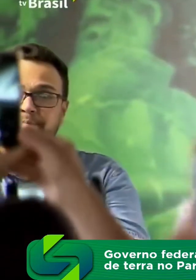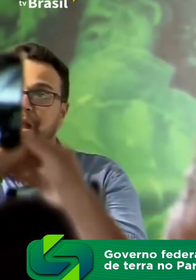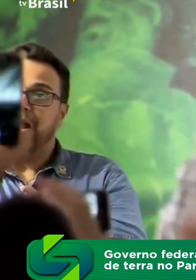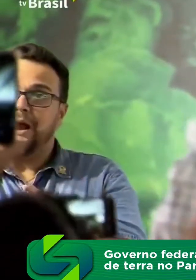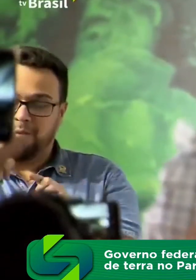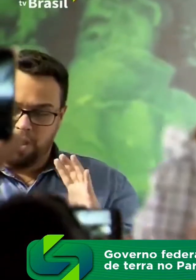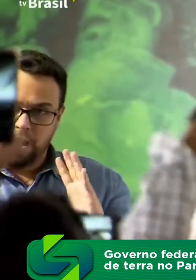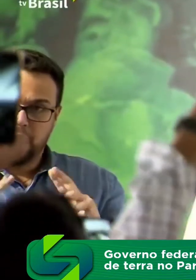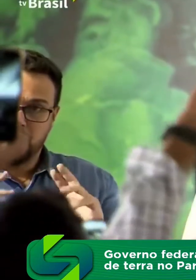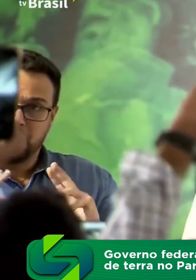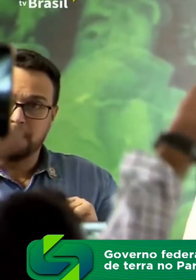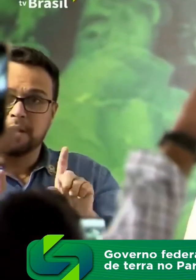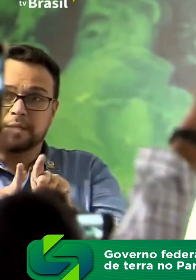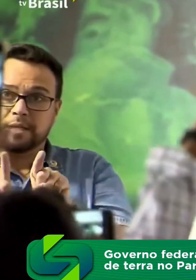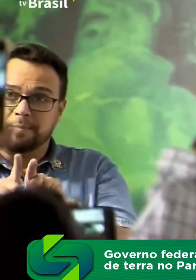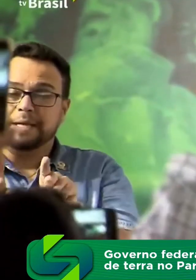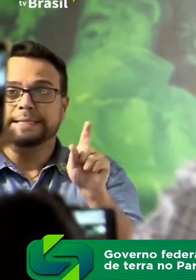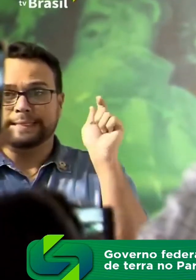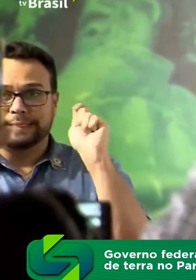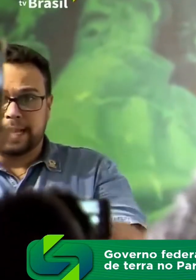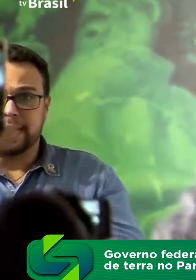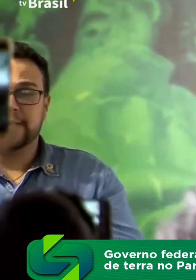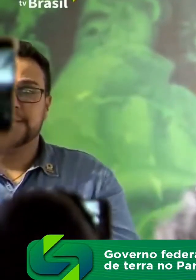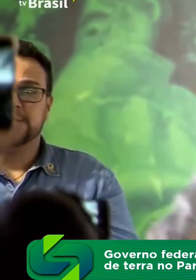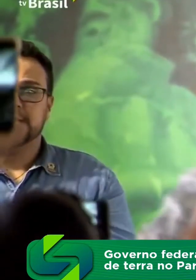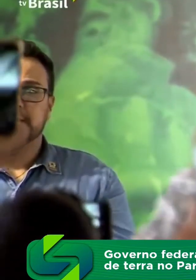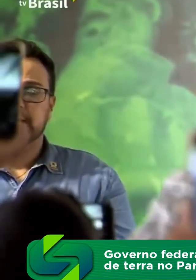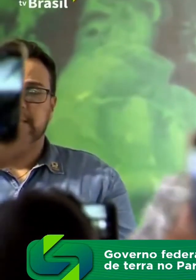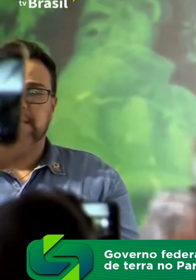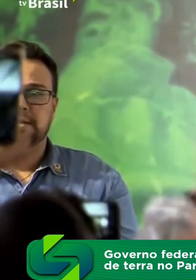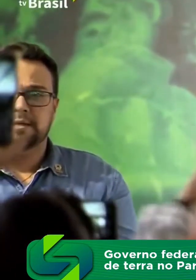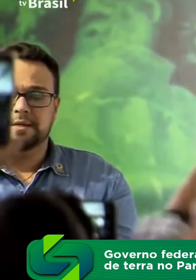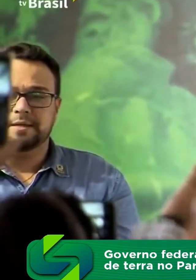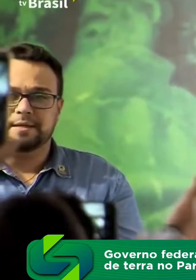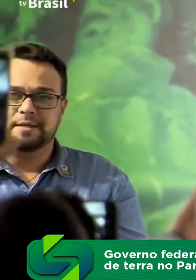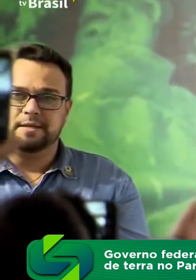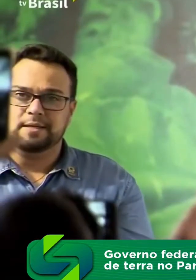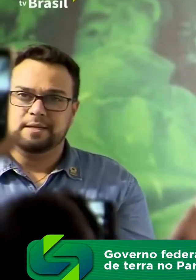potável, que serve, sim, não só para a nossa